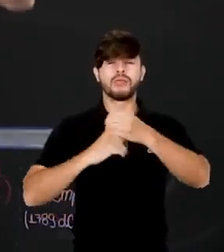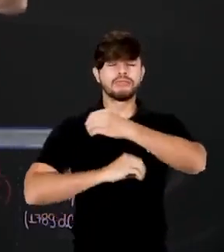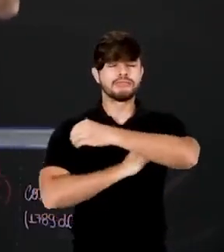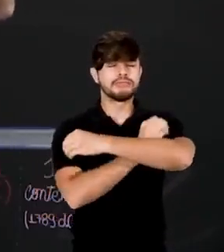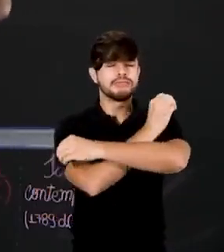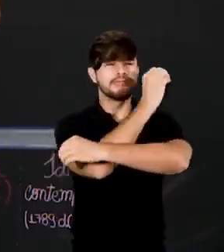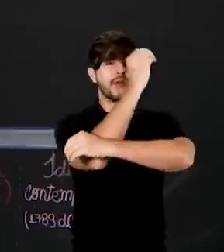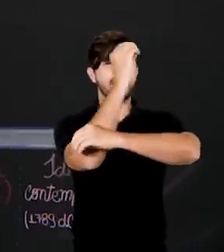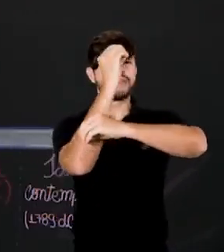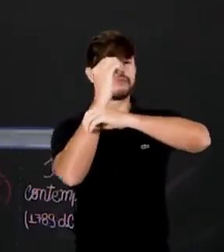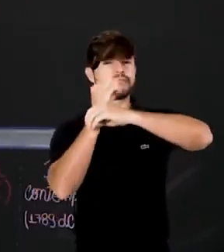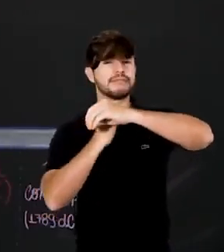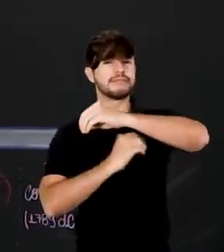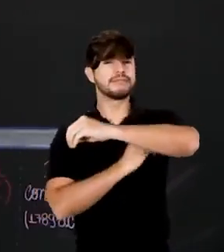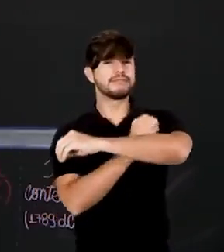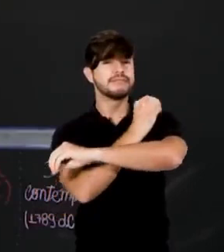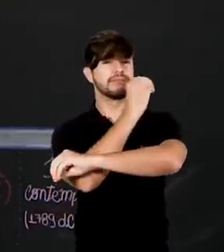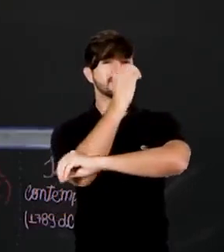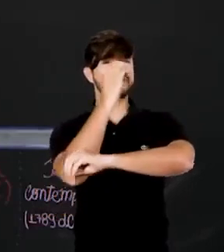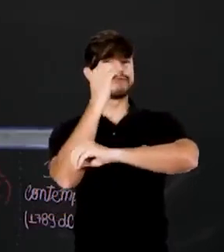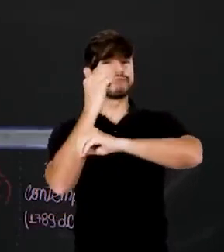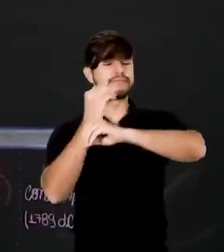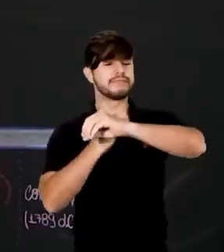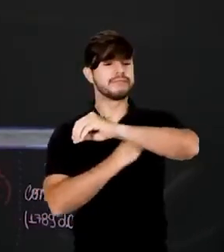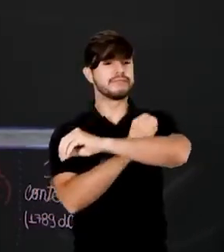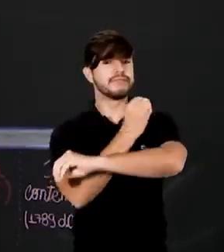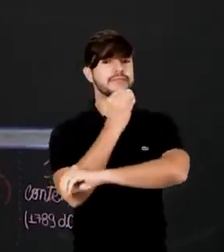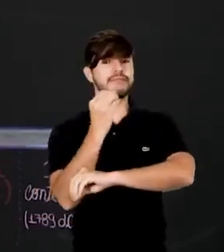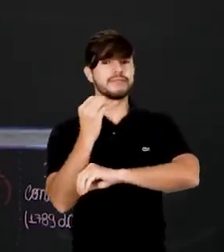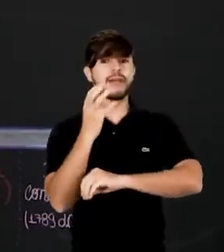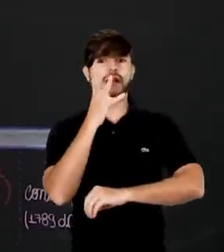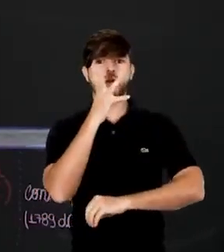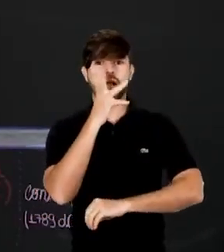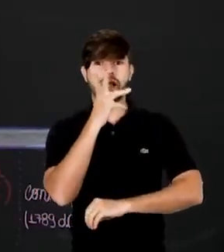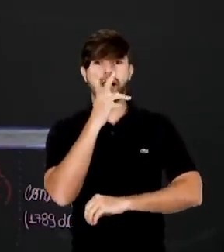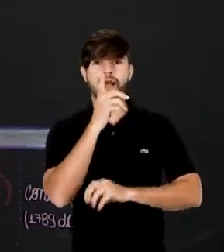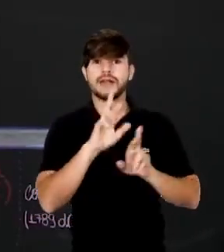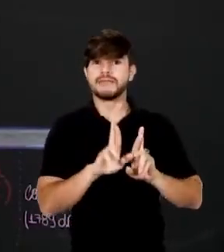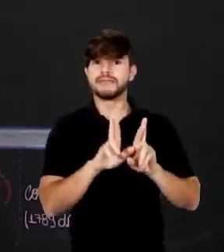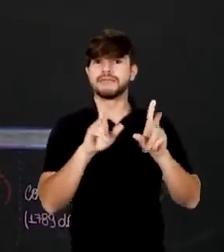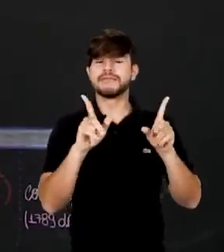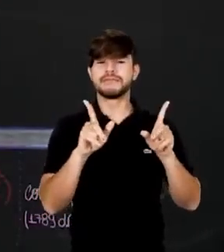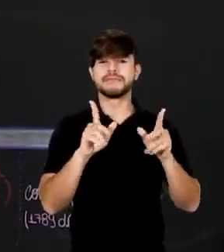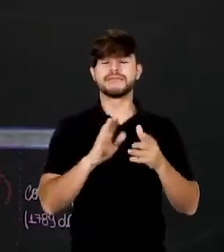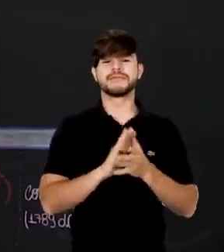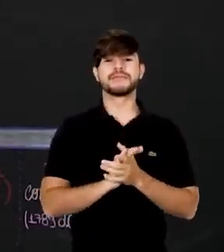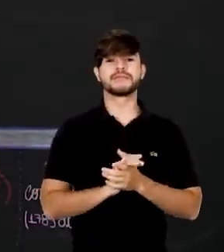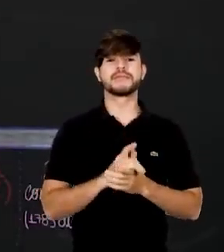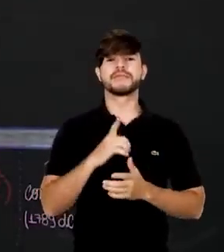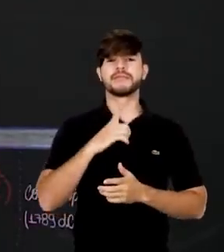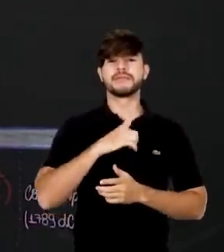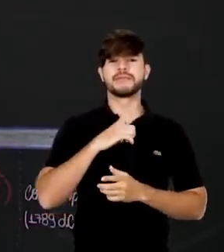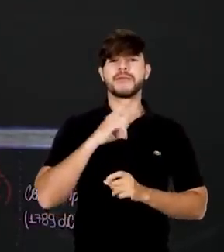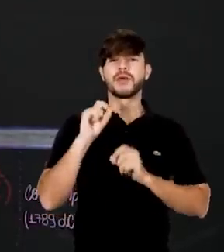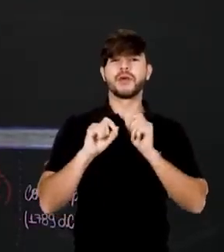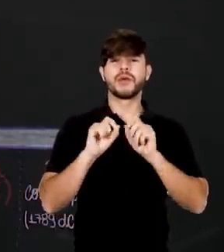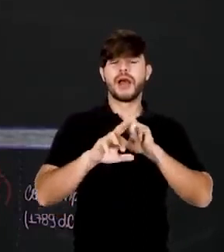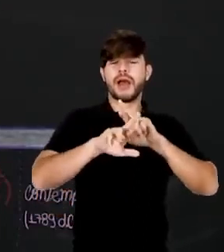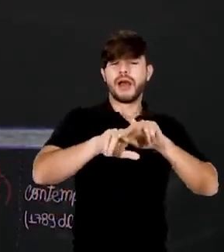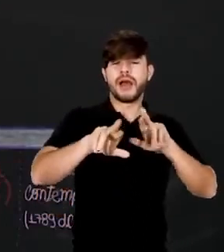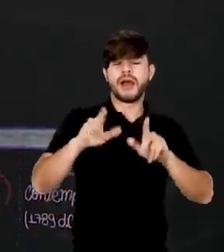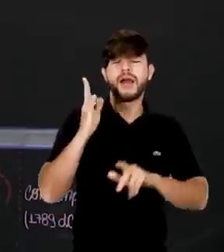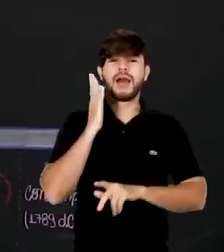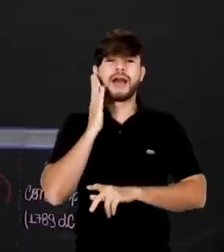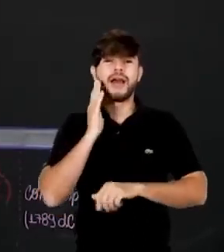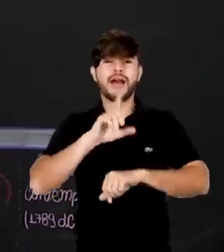um sol a outro. Logo, a duração era variável. Não é mesmo? Outra coisa, ainda falando de maneiras diferentes de entender